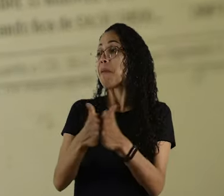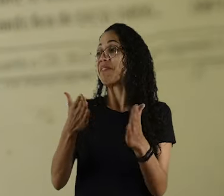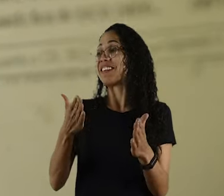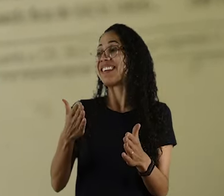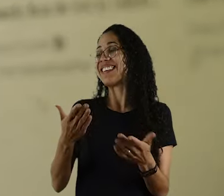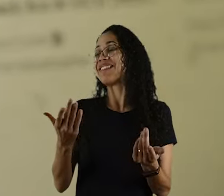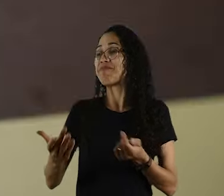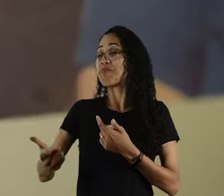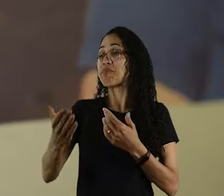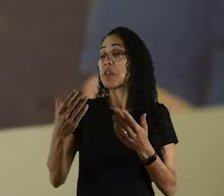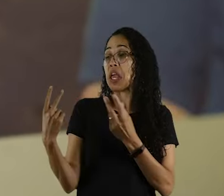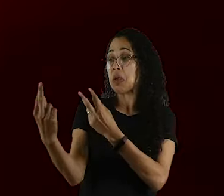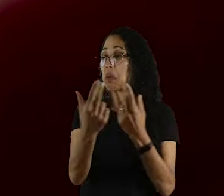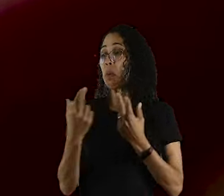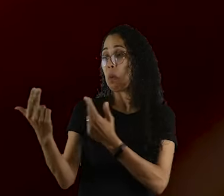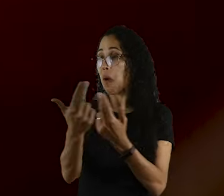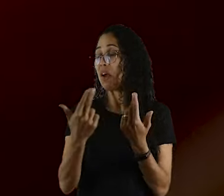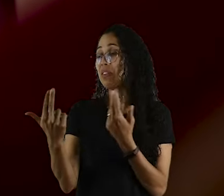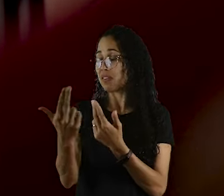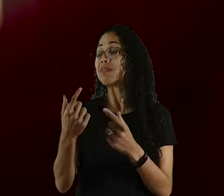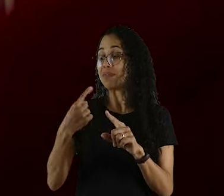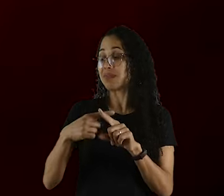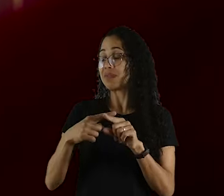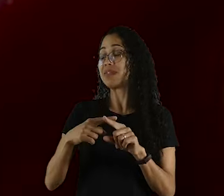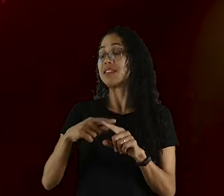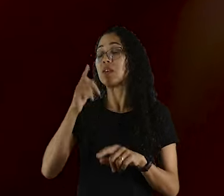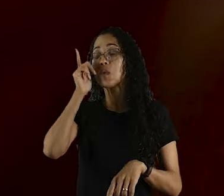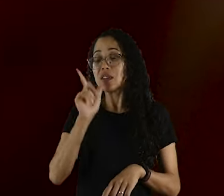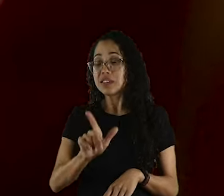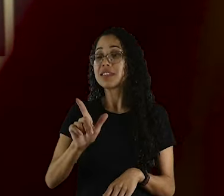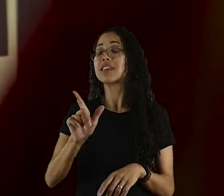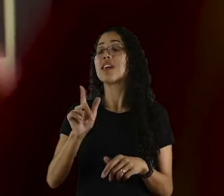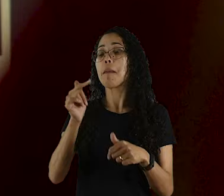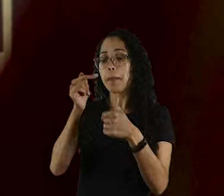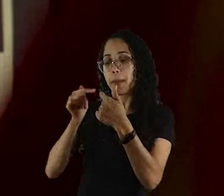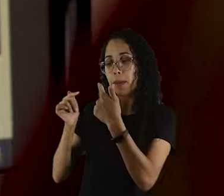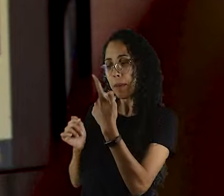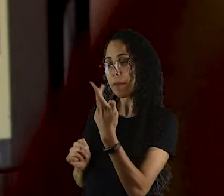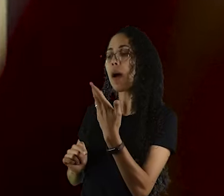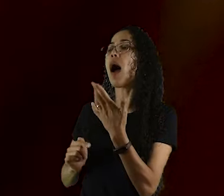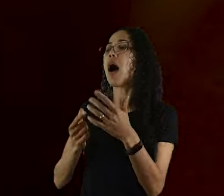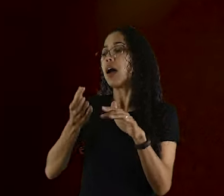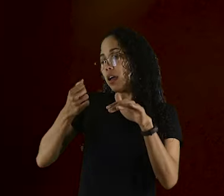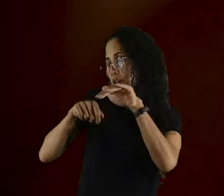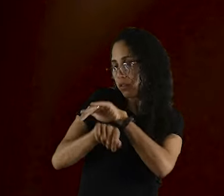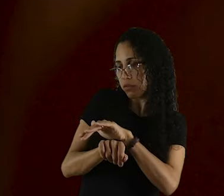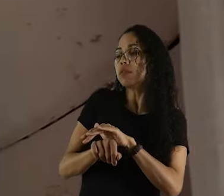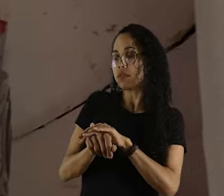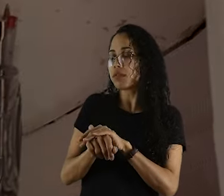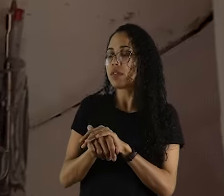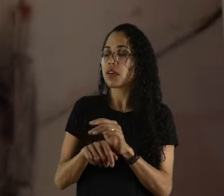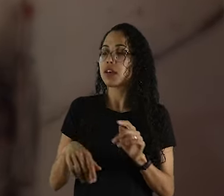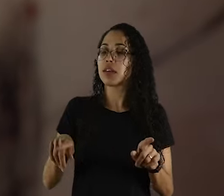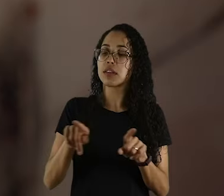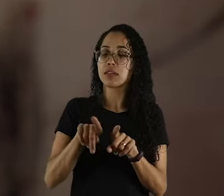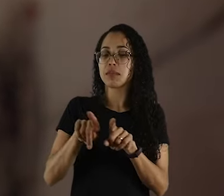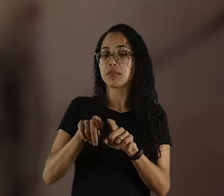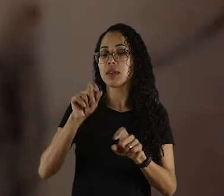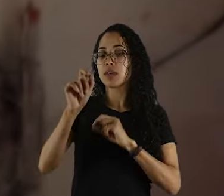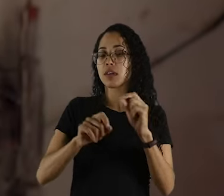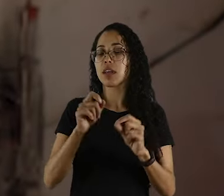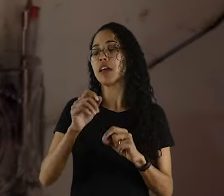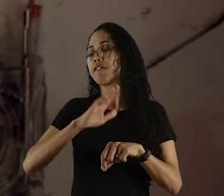né? Ele saiu do mesmo lugar que a gente, né? E conseguiu algumas coisas, né, em relação a investimentos e tudo mais. Ele conta pra gente